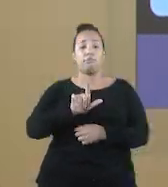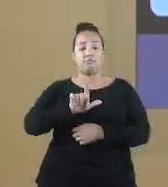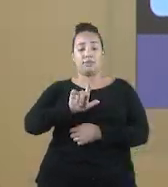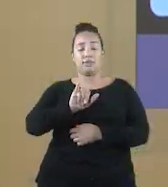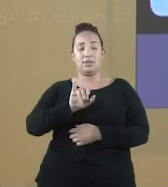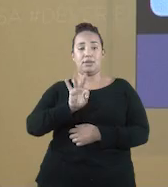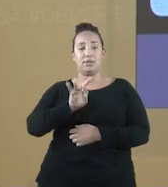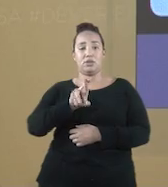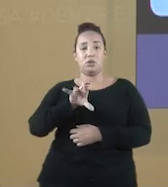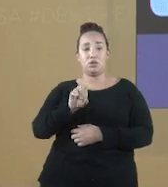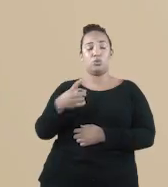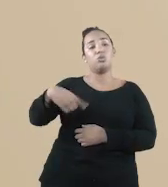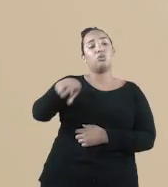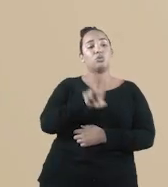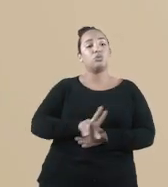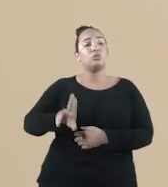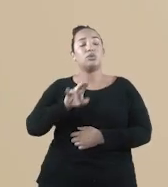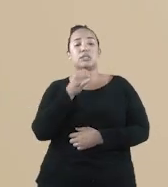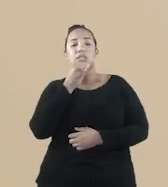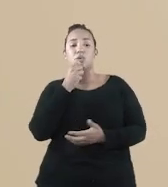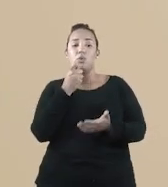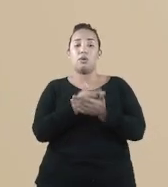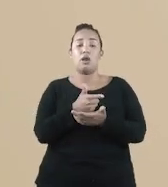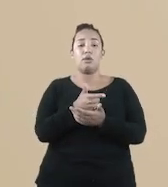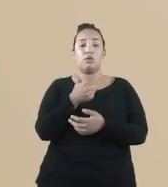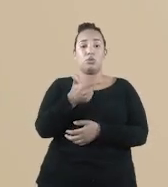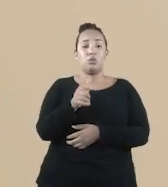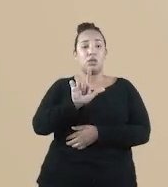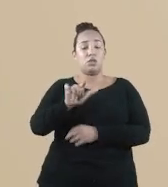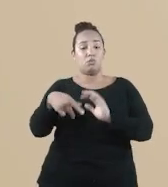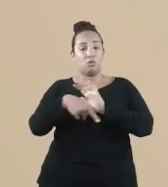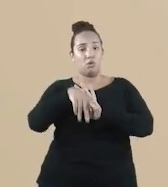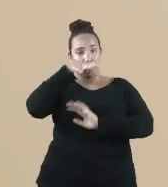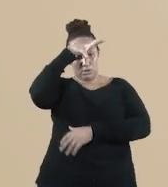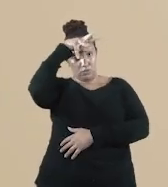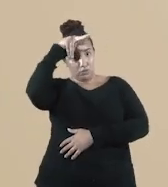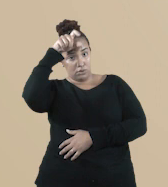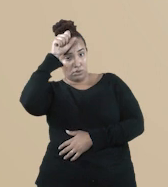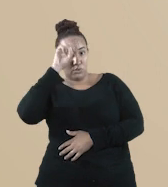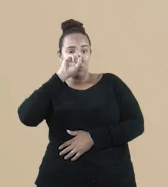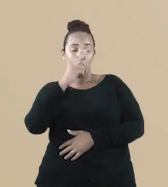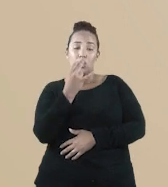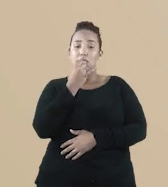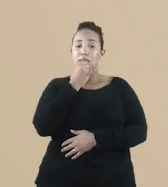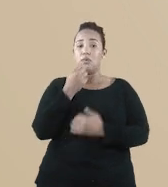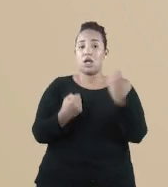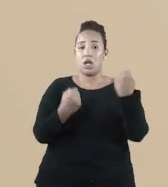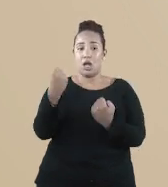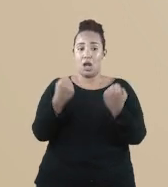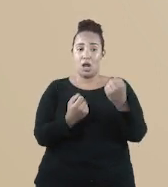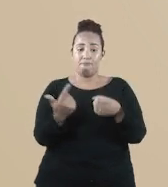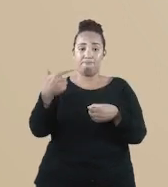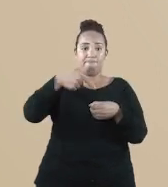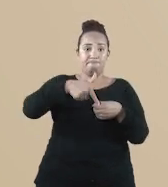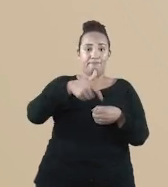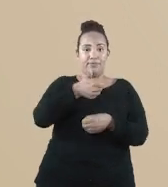litro. Nós utilizamos quando vamos comprar 2 litros de refrigerante, quando vemos um carro sendo